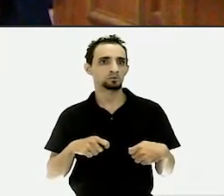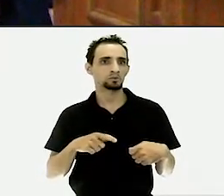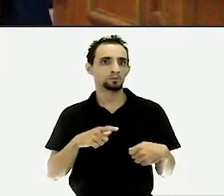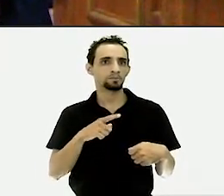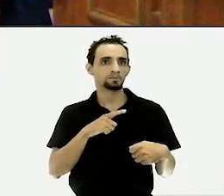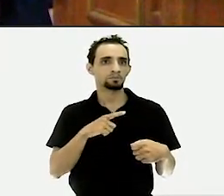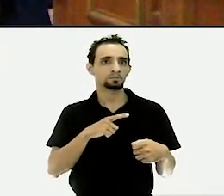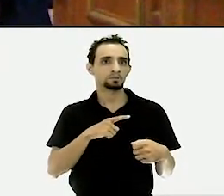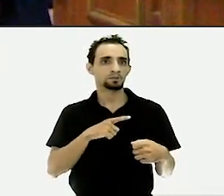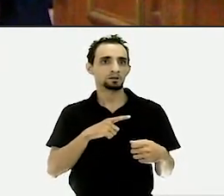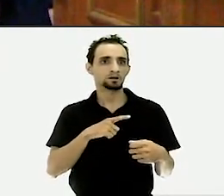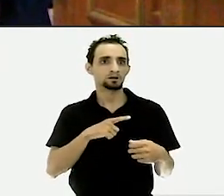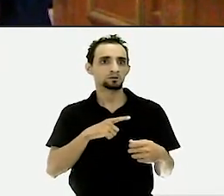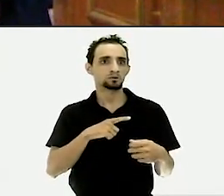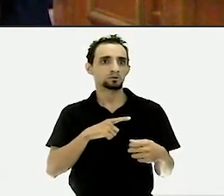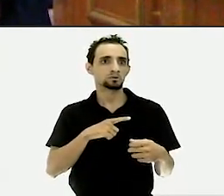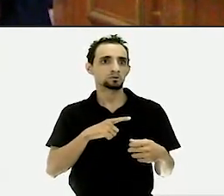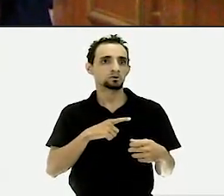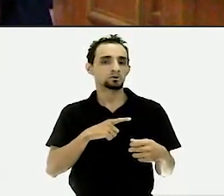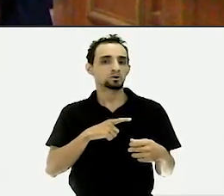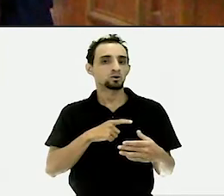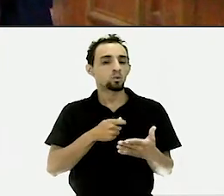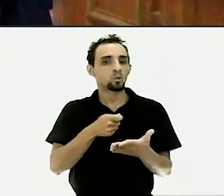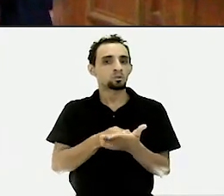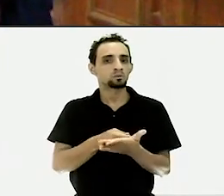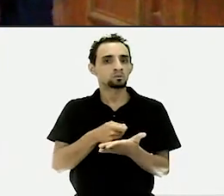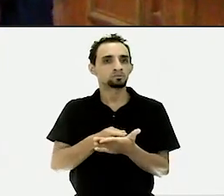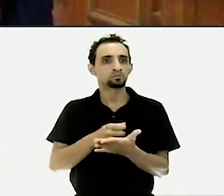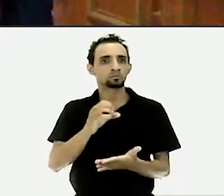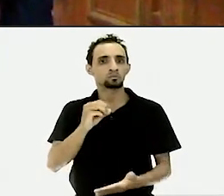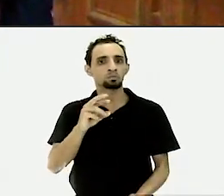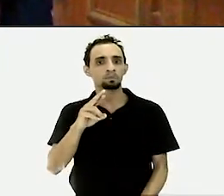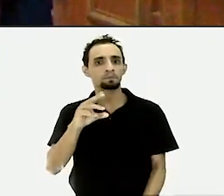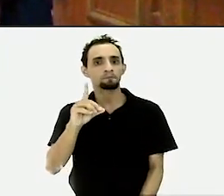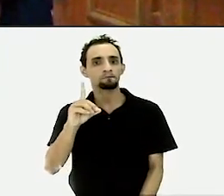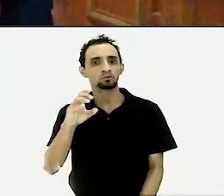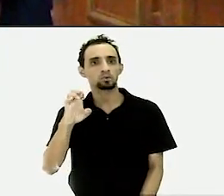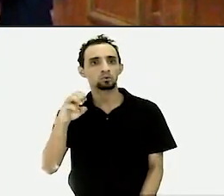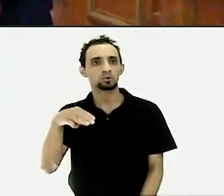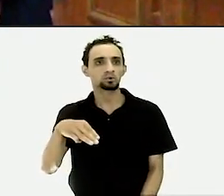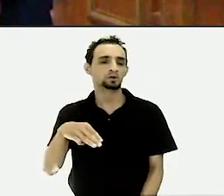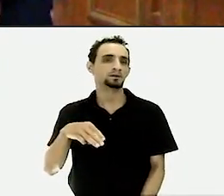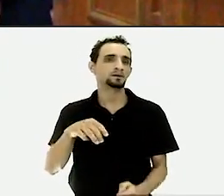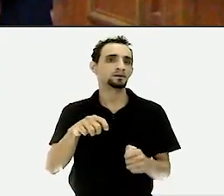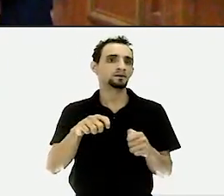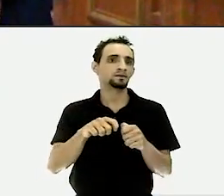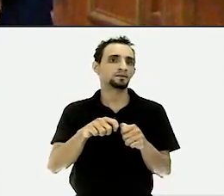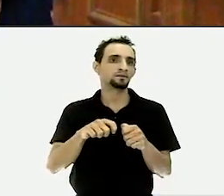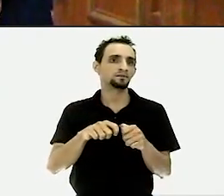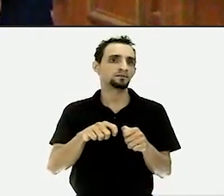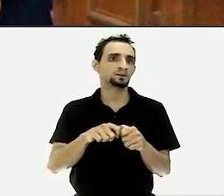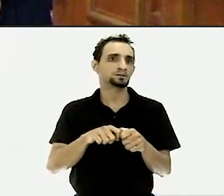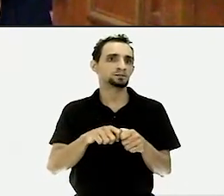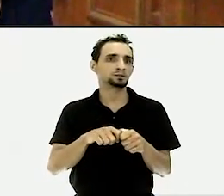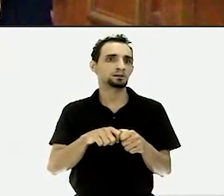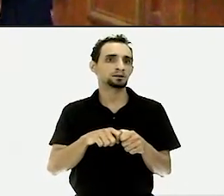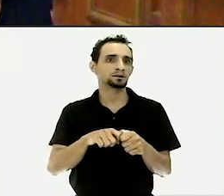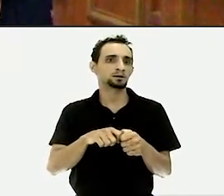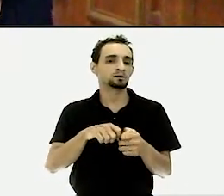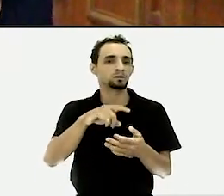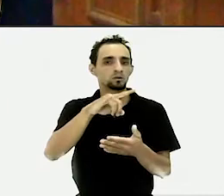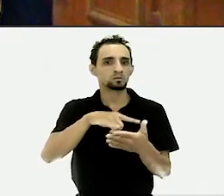destinar alguém. Você tem que pôr em licitação e as pessoas vão entrar com os lances. Mas, como eu tinha falado aqui, a questão da